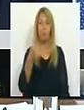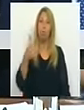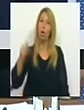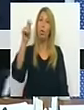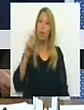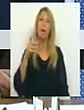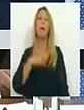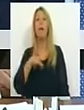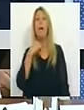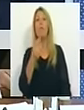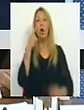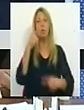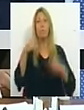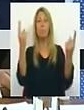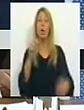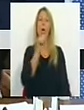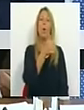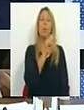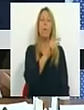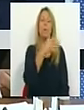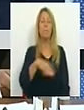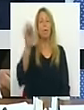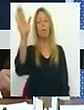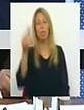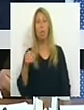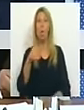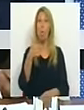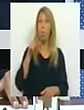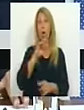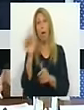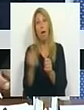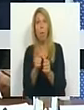quiseram dizer-lhe de viva voz, o PCP a chamou, o Bloco acompanhou, costuma ser assim,